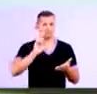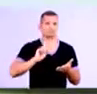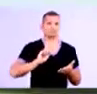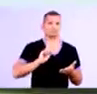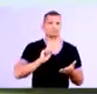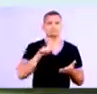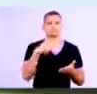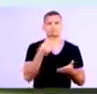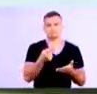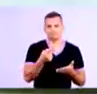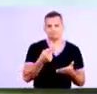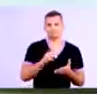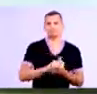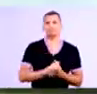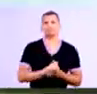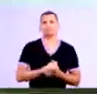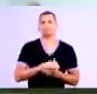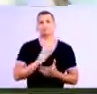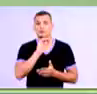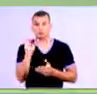coloco na definição final.